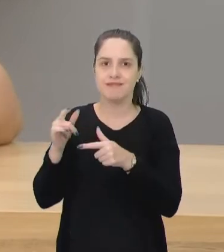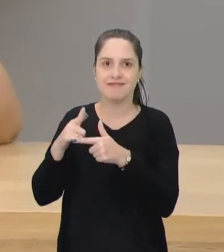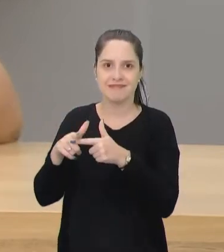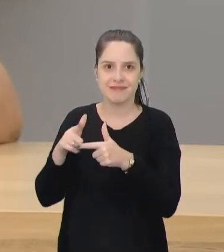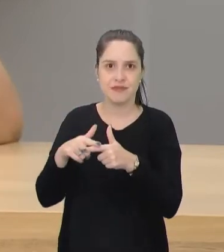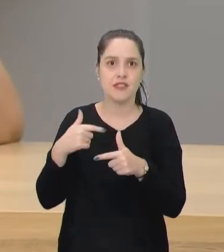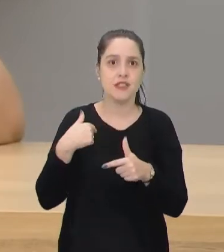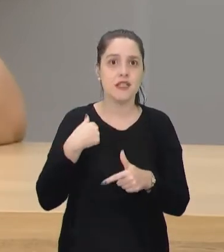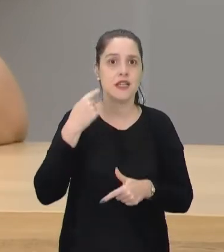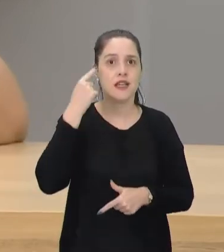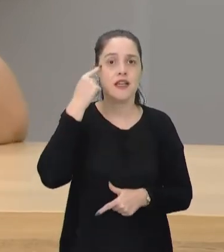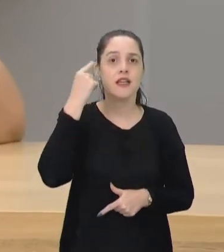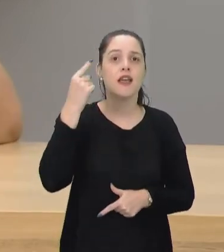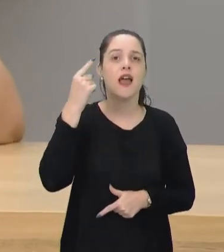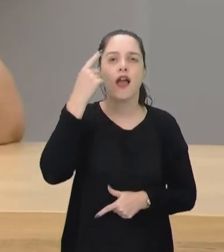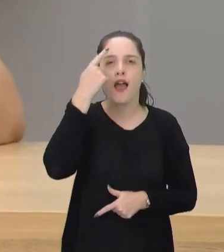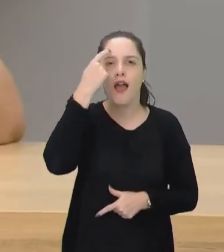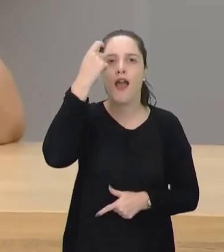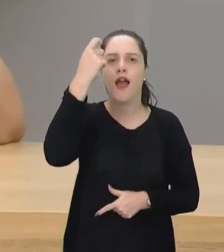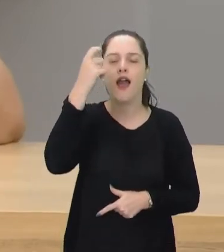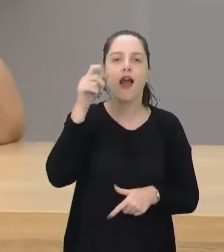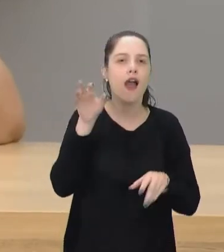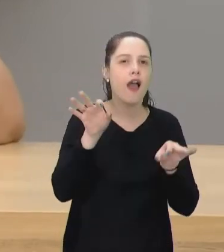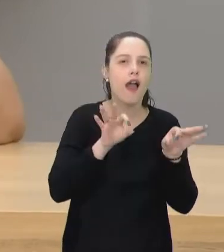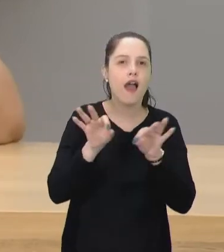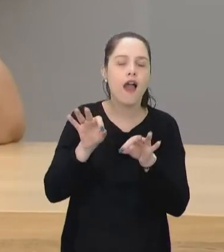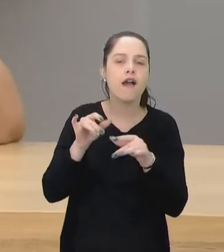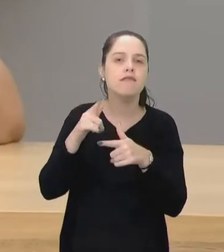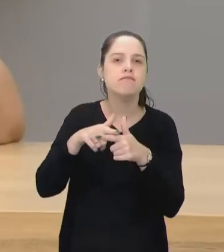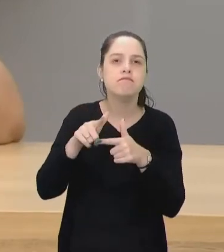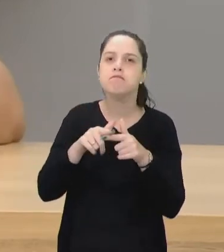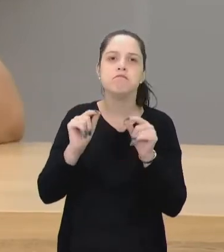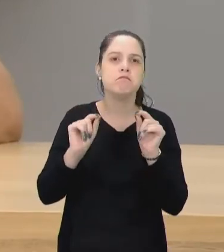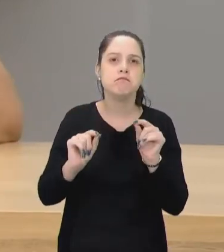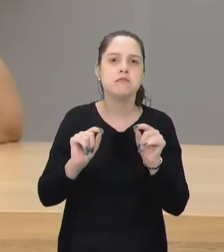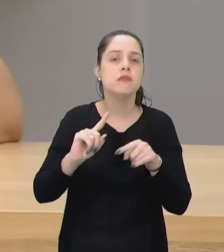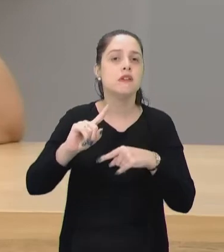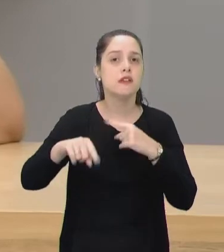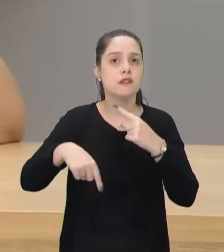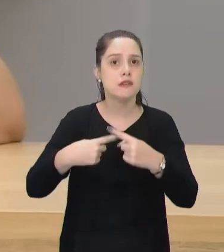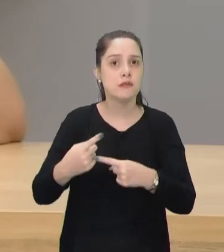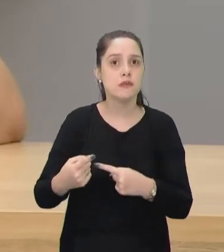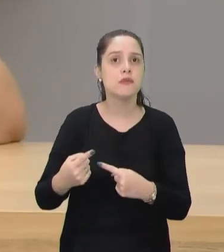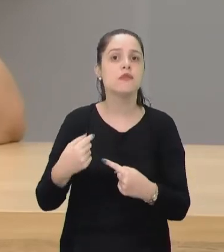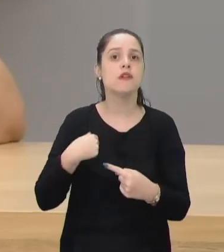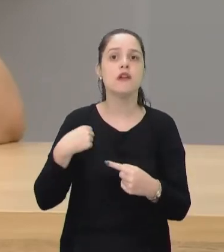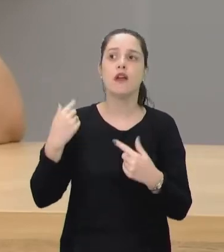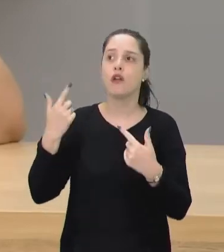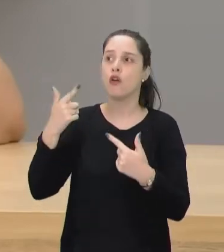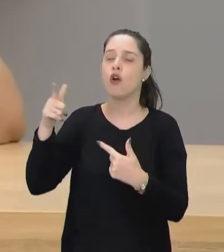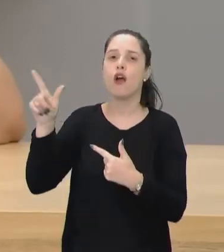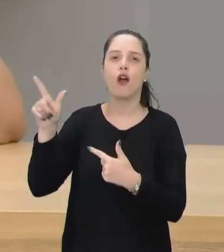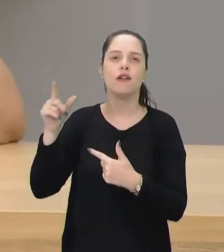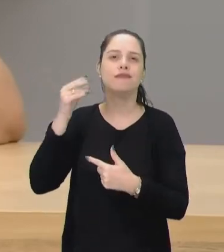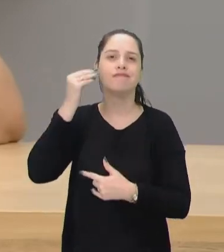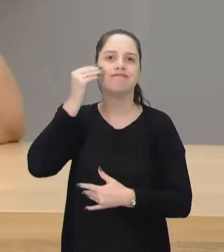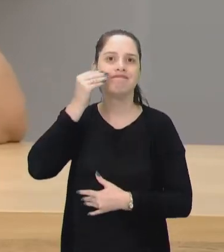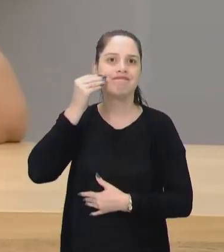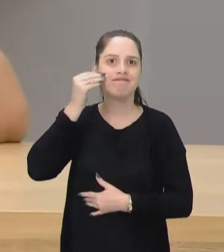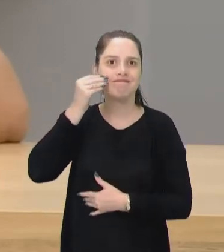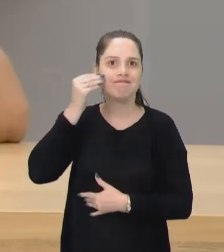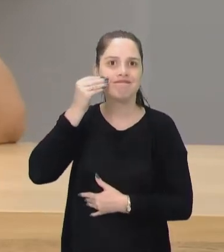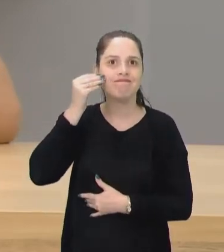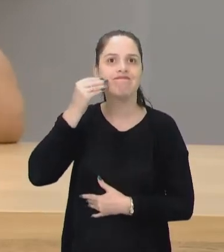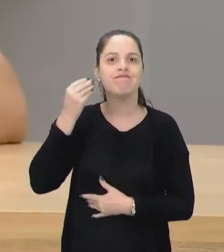eu teorizei, né? Eu pensei em soluções para os meus problemas e depois disso eu fui para a parte da experimentação